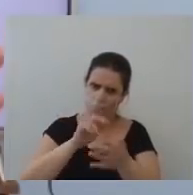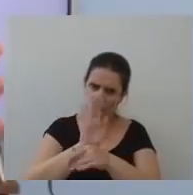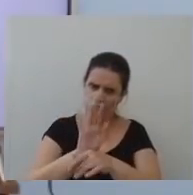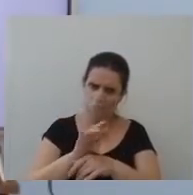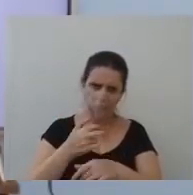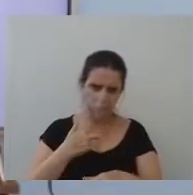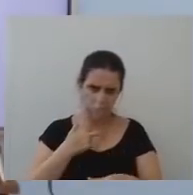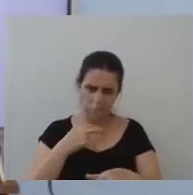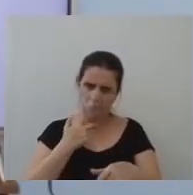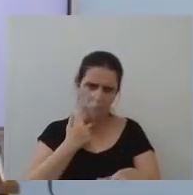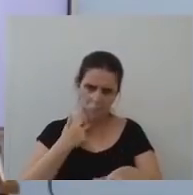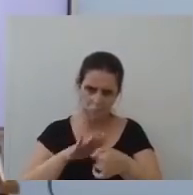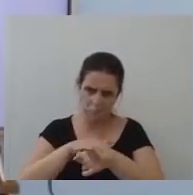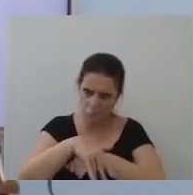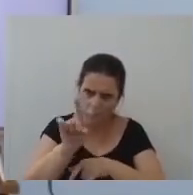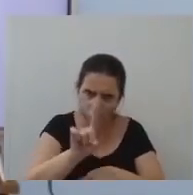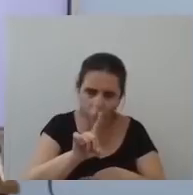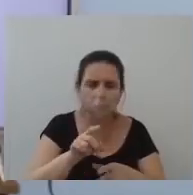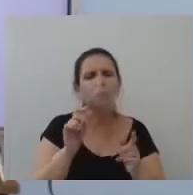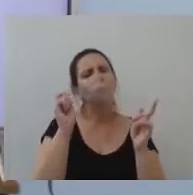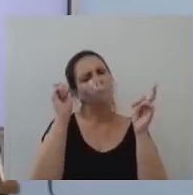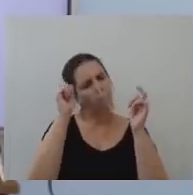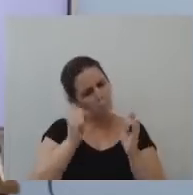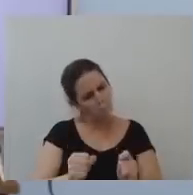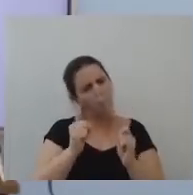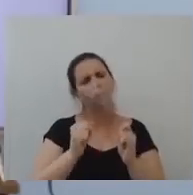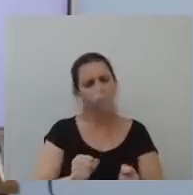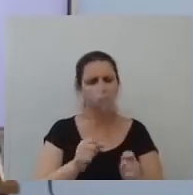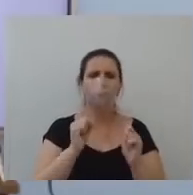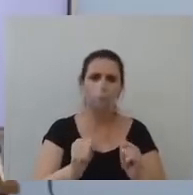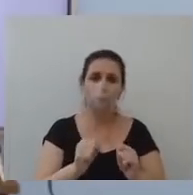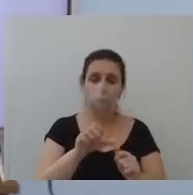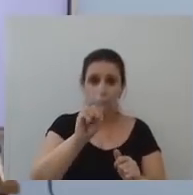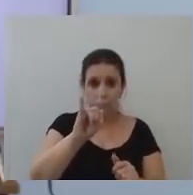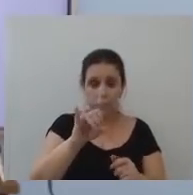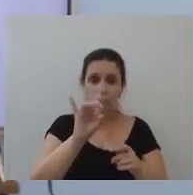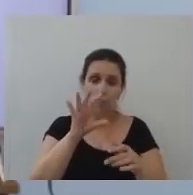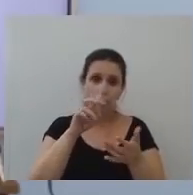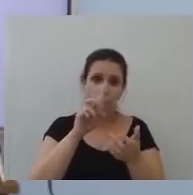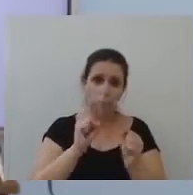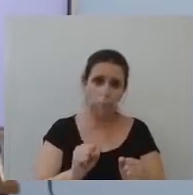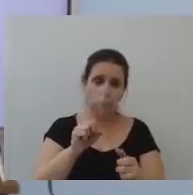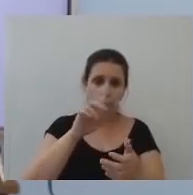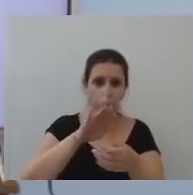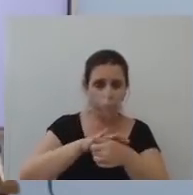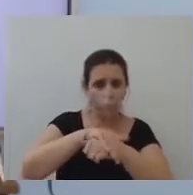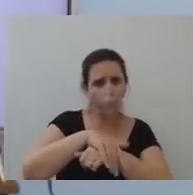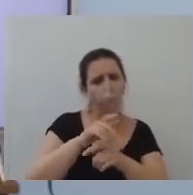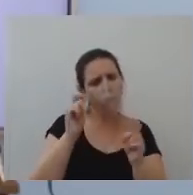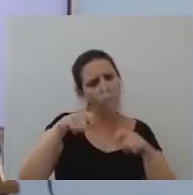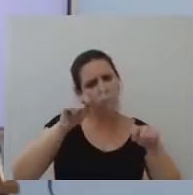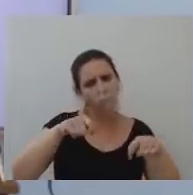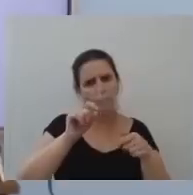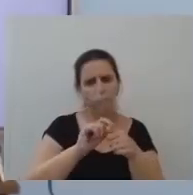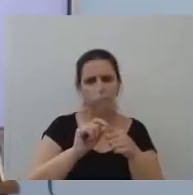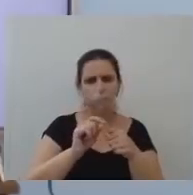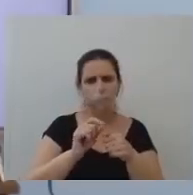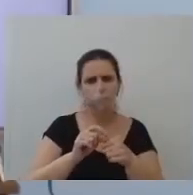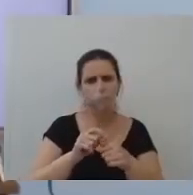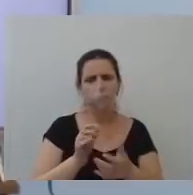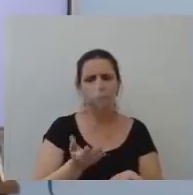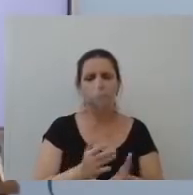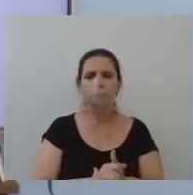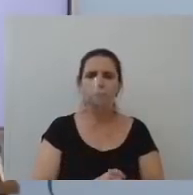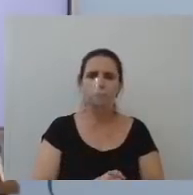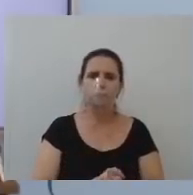não posso gravar? Não, você pode e deve. Se essa é a única maneira que você tem de fazer, então você vai fazer, isso não vai ser